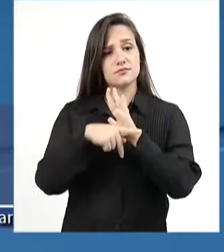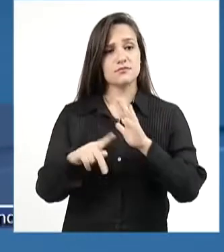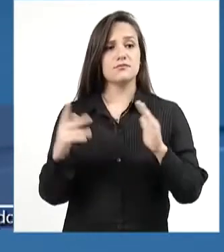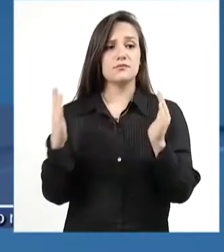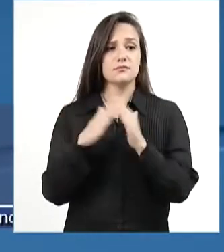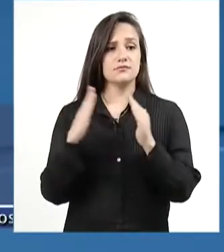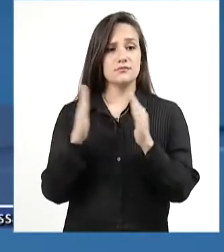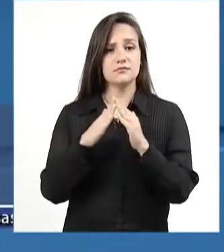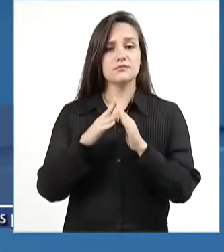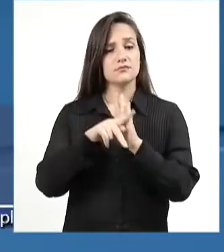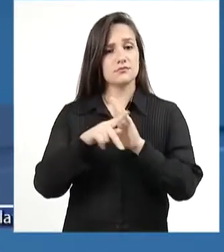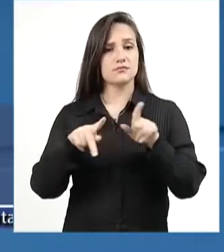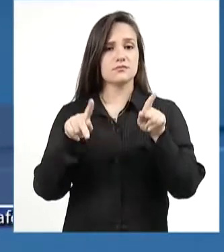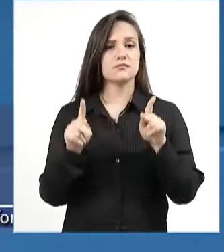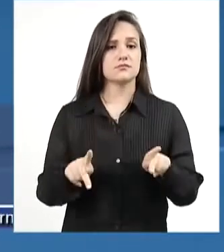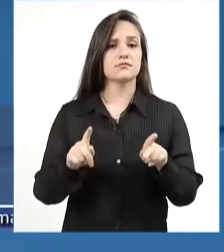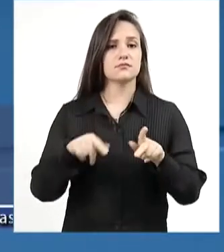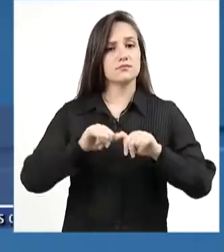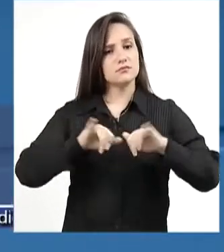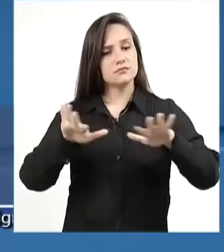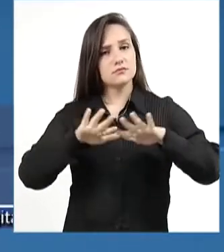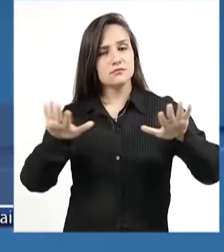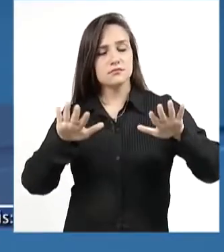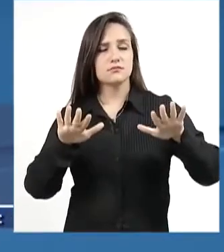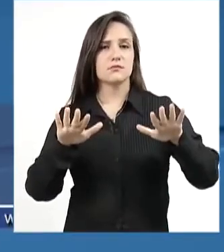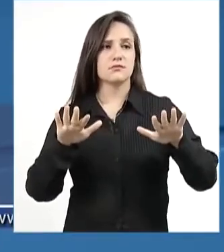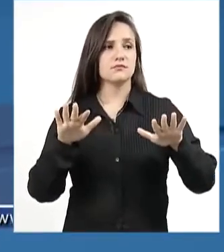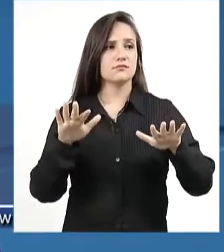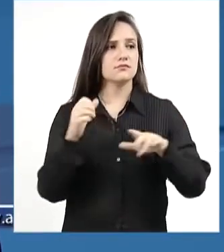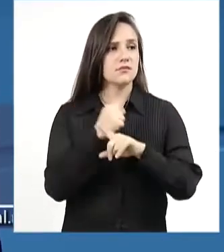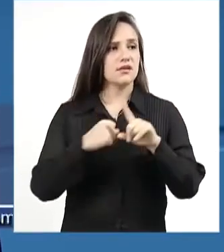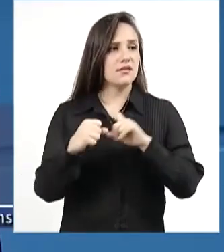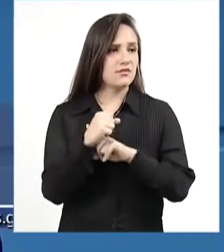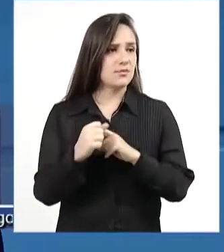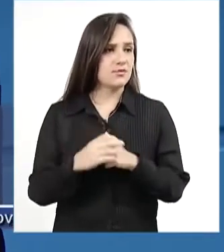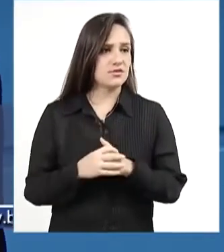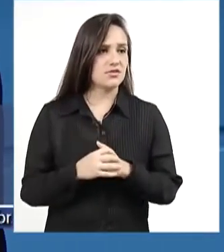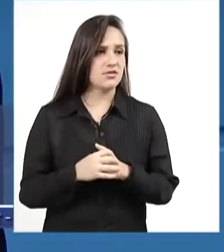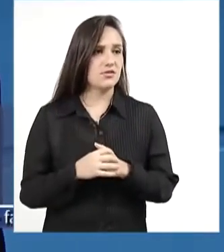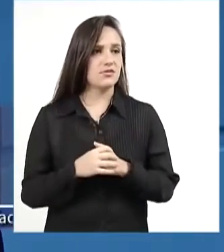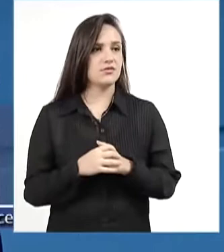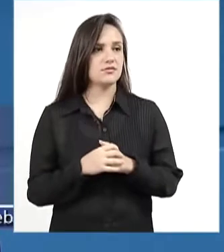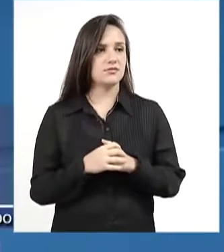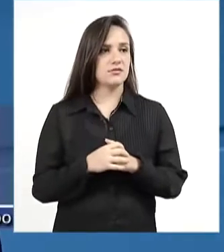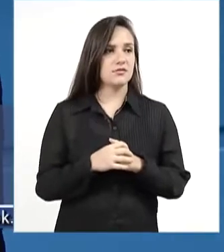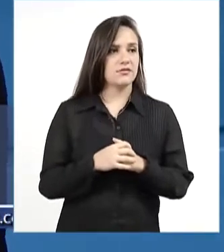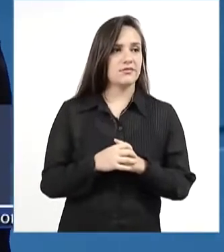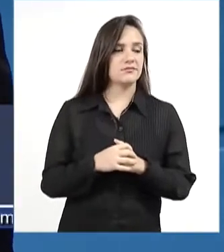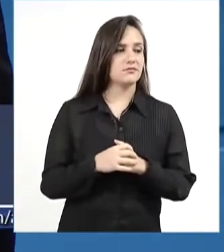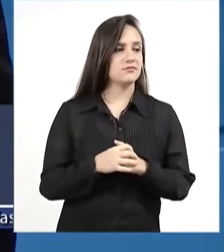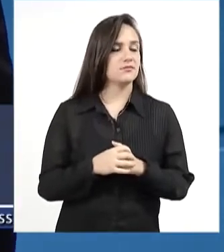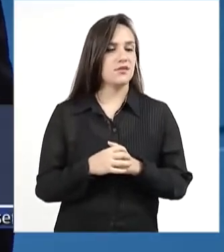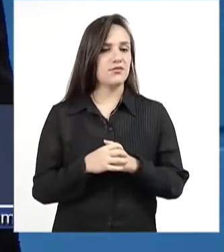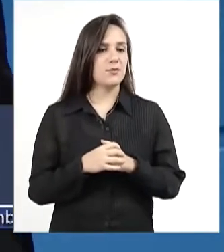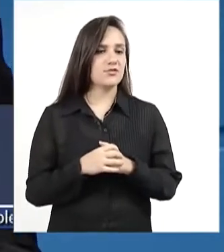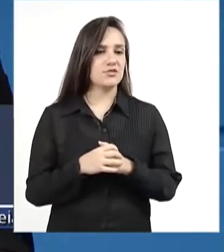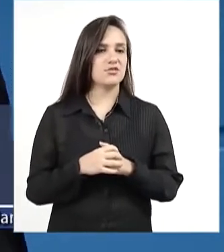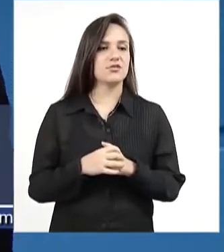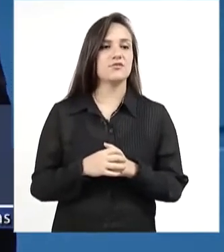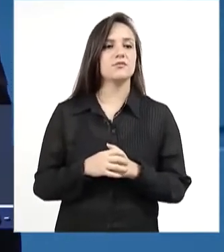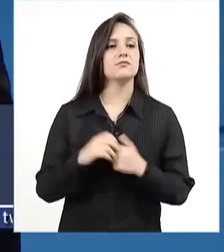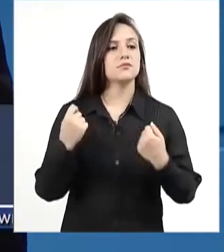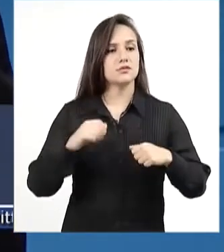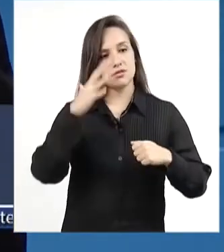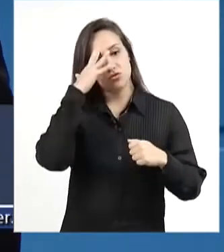caixa de ressonância da sociedade. É aqui onde os problemas têm que serem resolvidos. E vocês